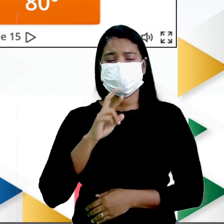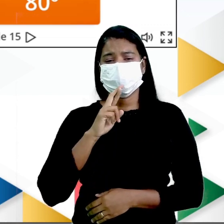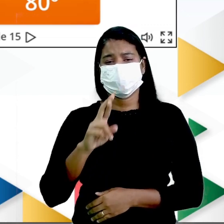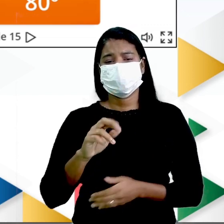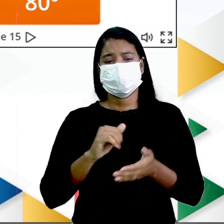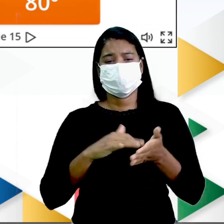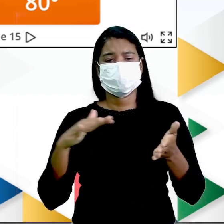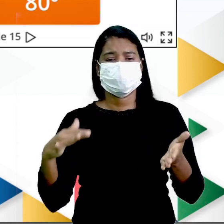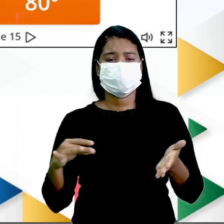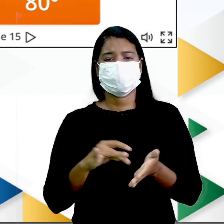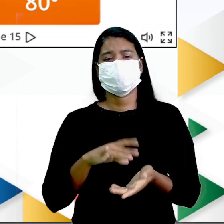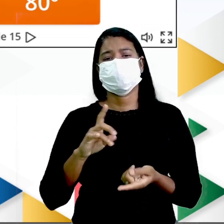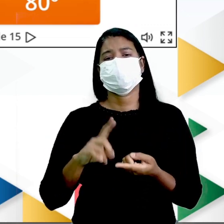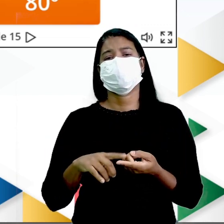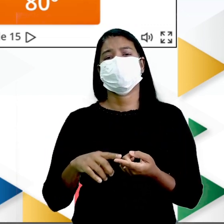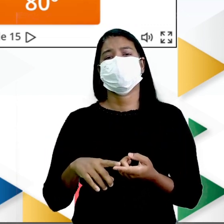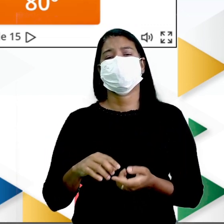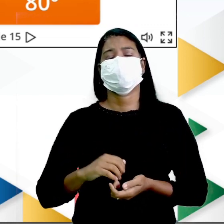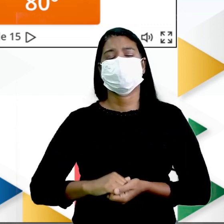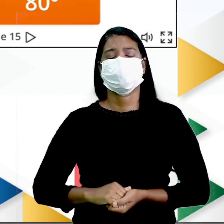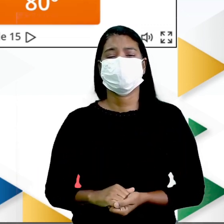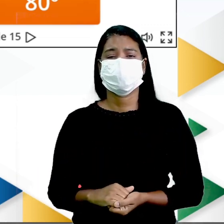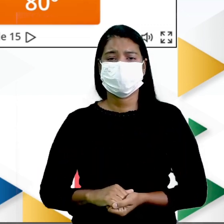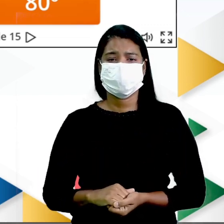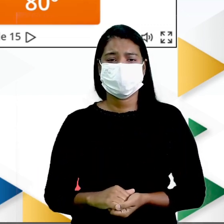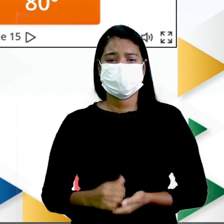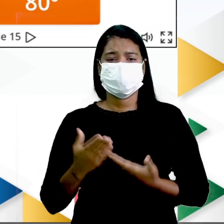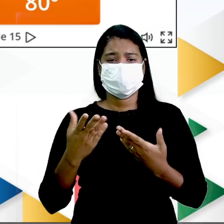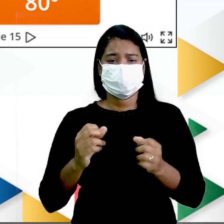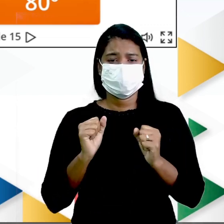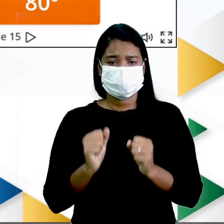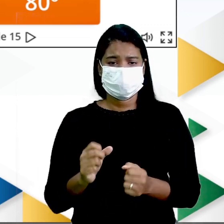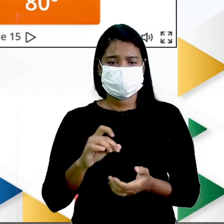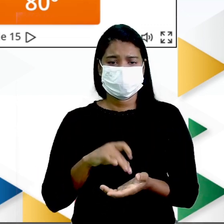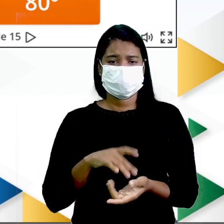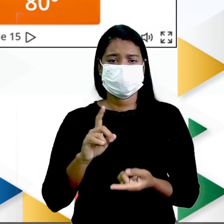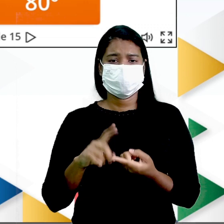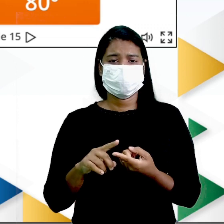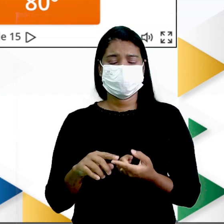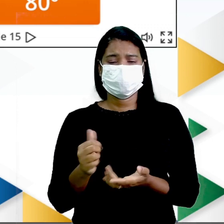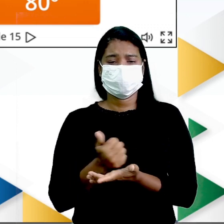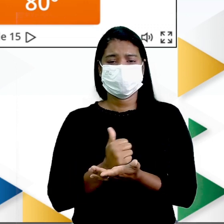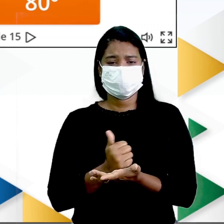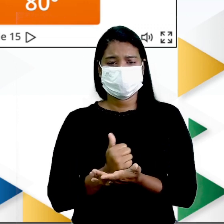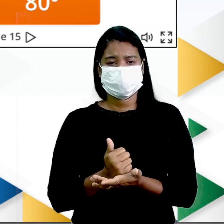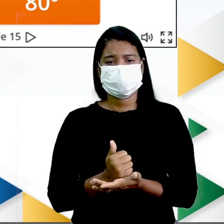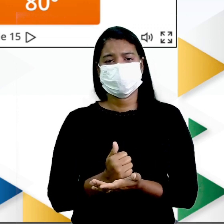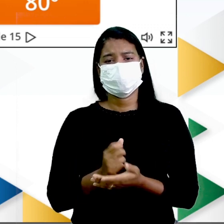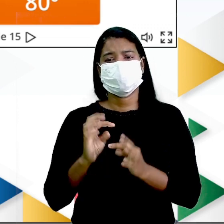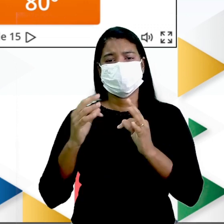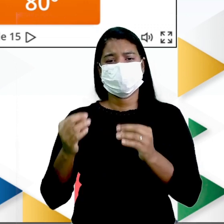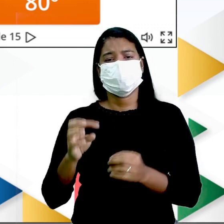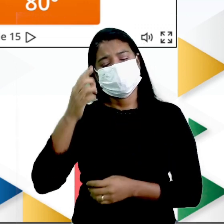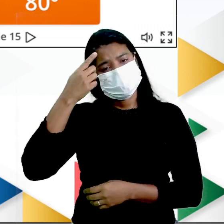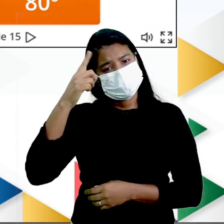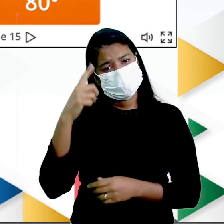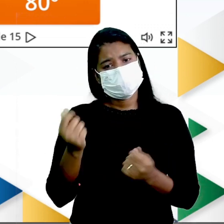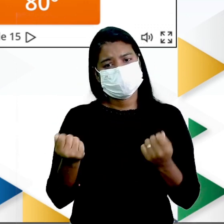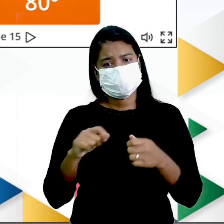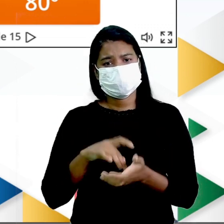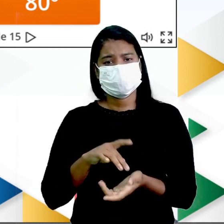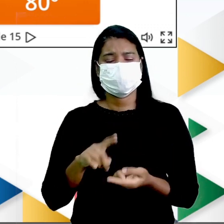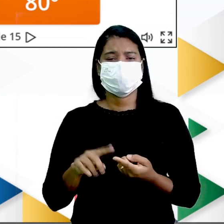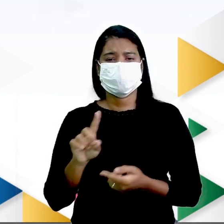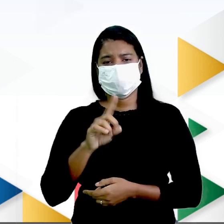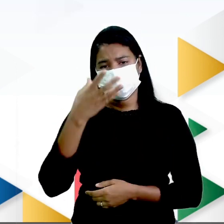atividades para você se dar bem aí no nosso game. E se você puder, jogue todos os dias se for possível, que é muito gostoso, tá?